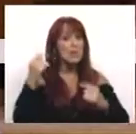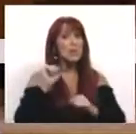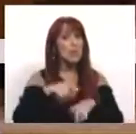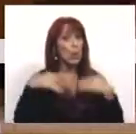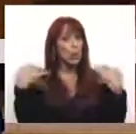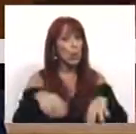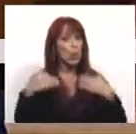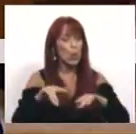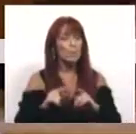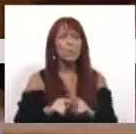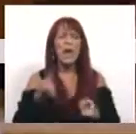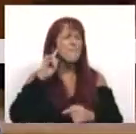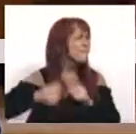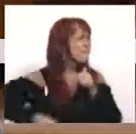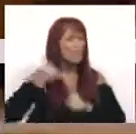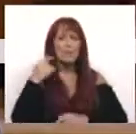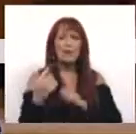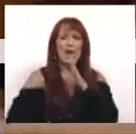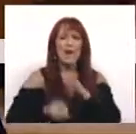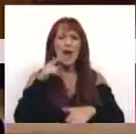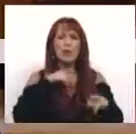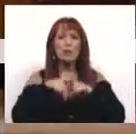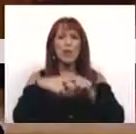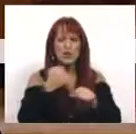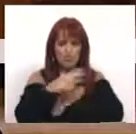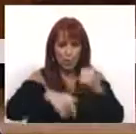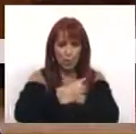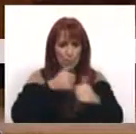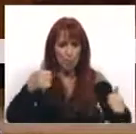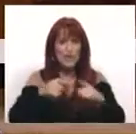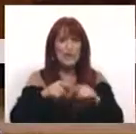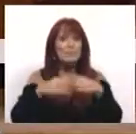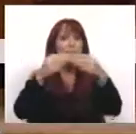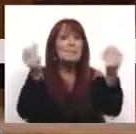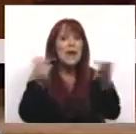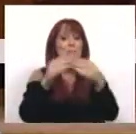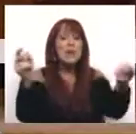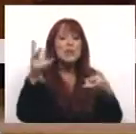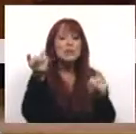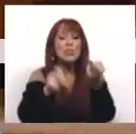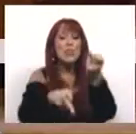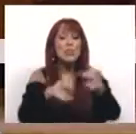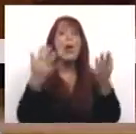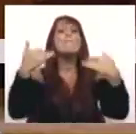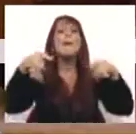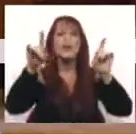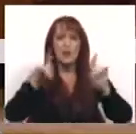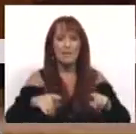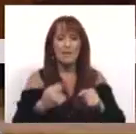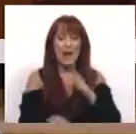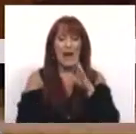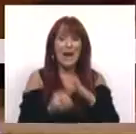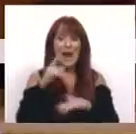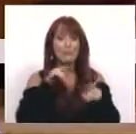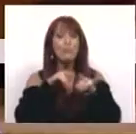sua garra. É fundamental criarmos políticas eficazes para a mitigação deste fenómeno, mas também